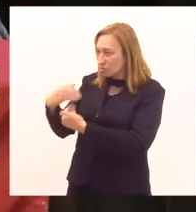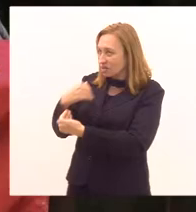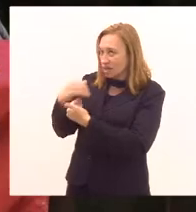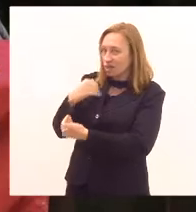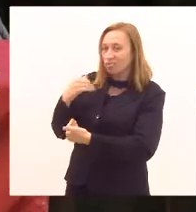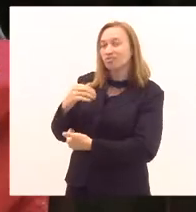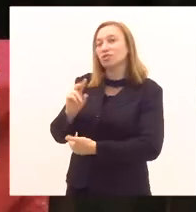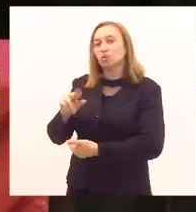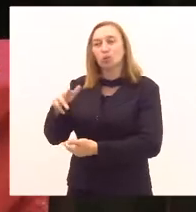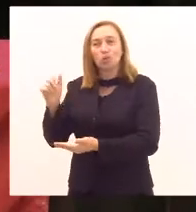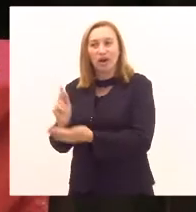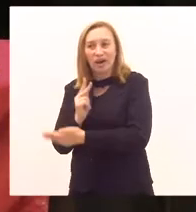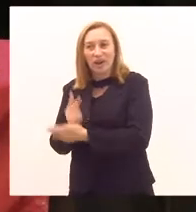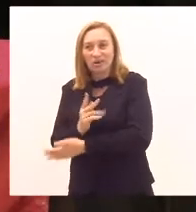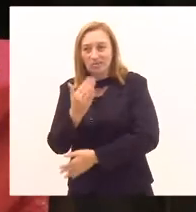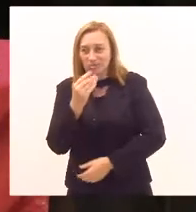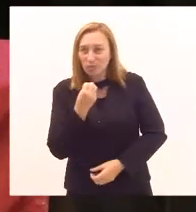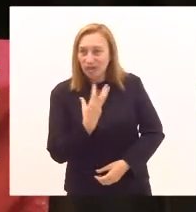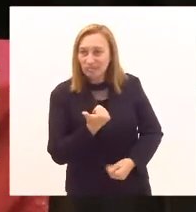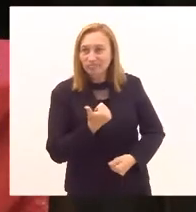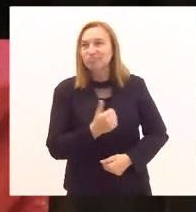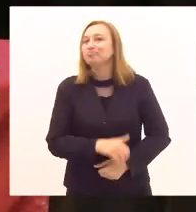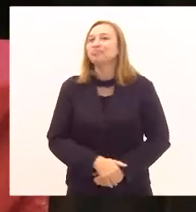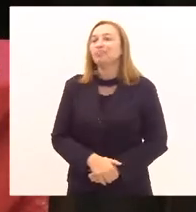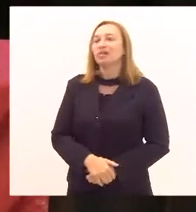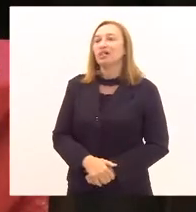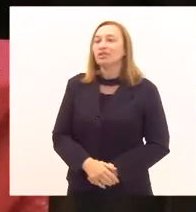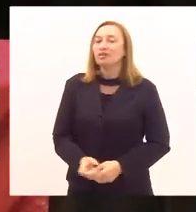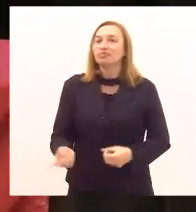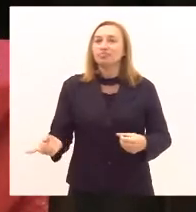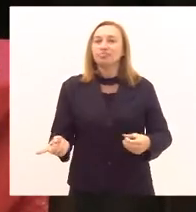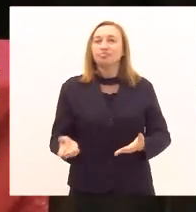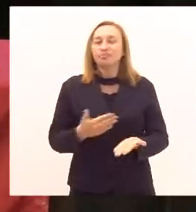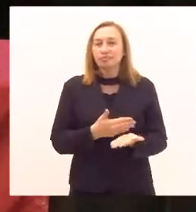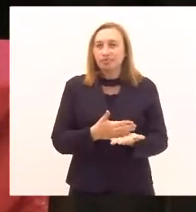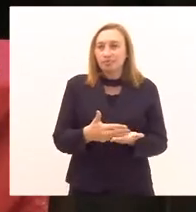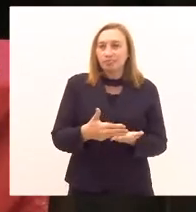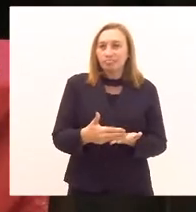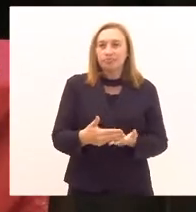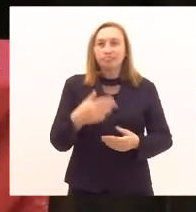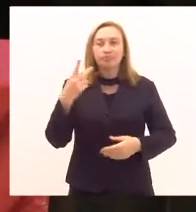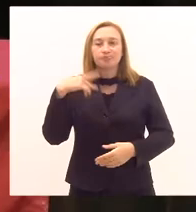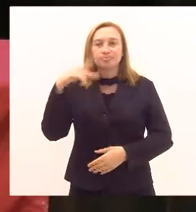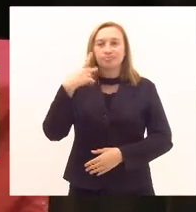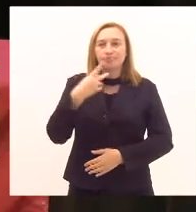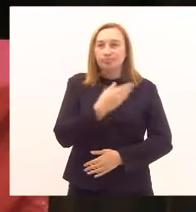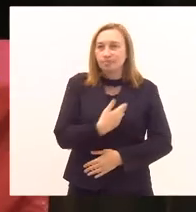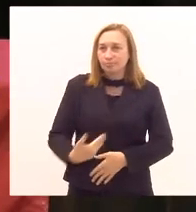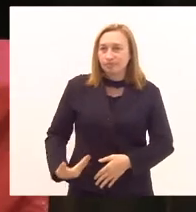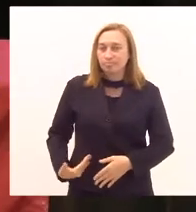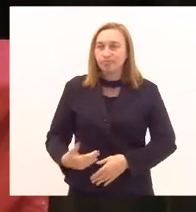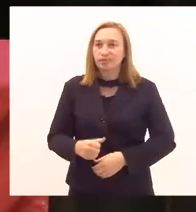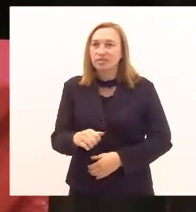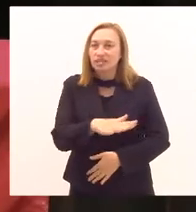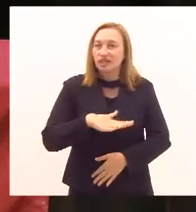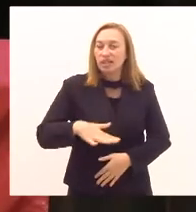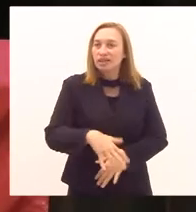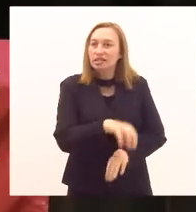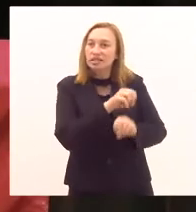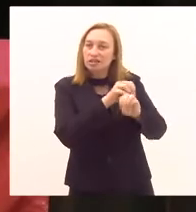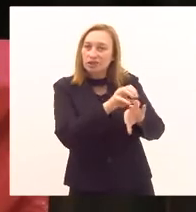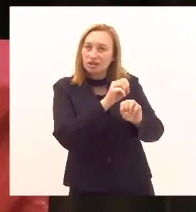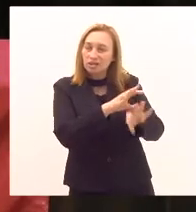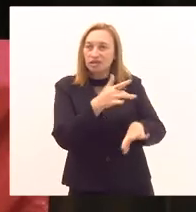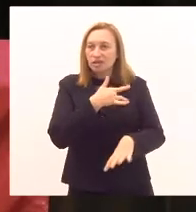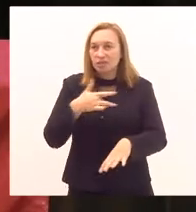engano. Muito bem. Então, nós vamos começar com as políticas públicas na área de educação,